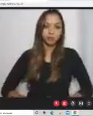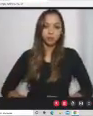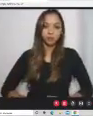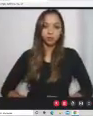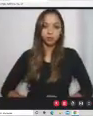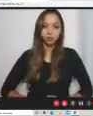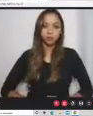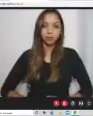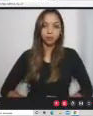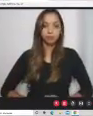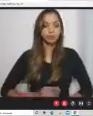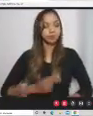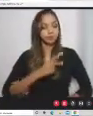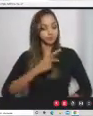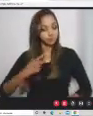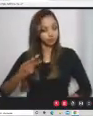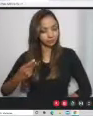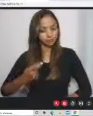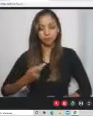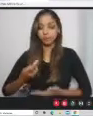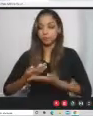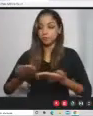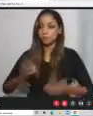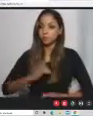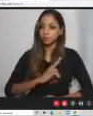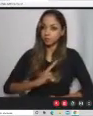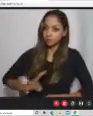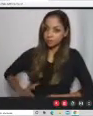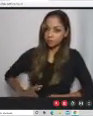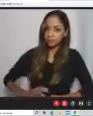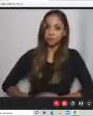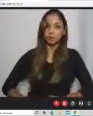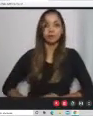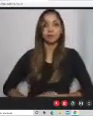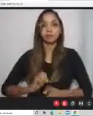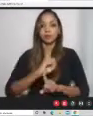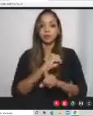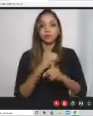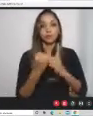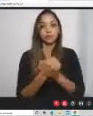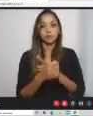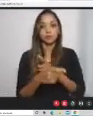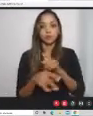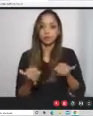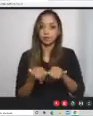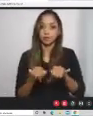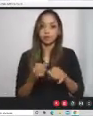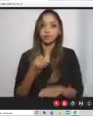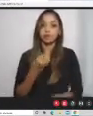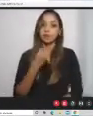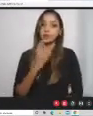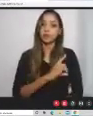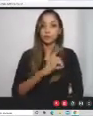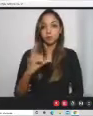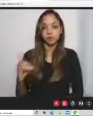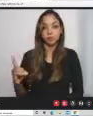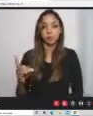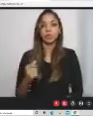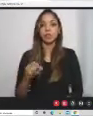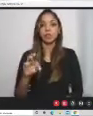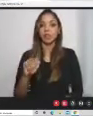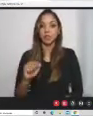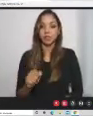Senhor presidente, senhores vereadores e vereadoras, sociedade parnamirinense, bom dia. Ata da primeira sessão do primeiro